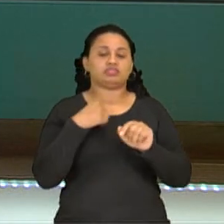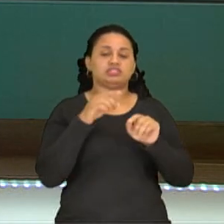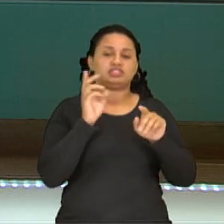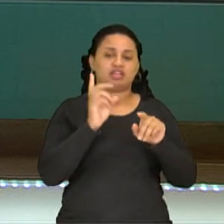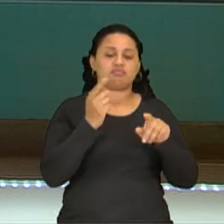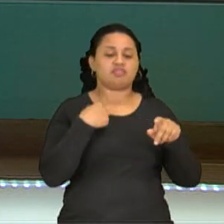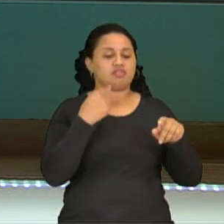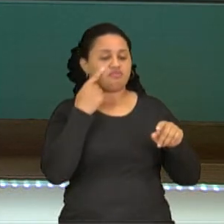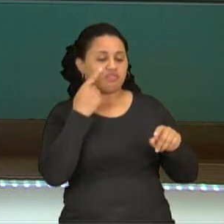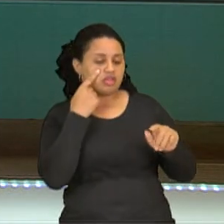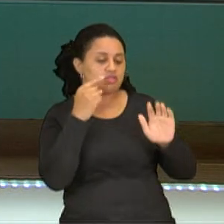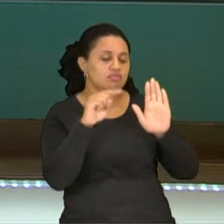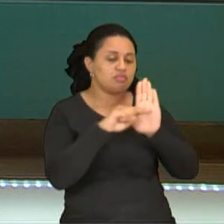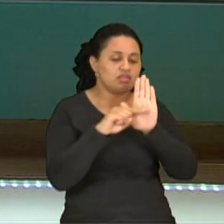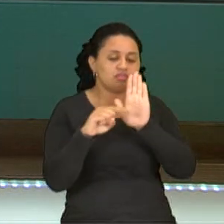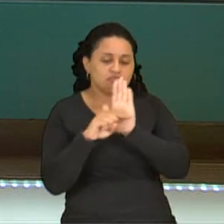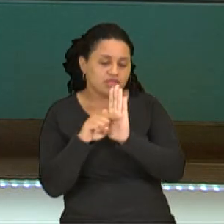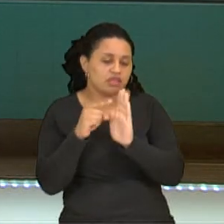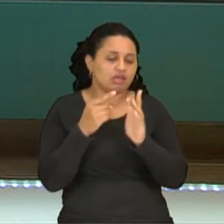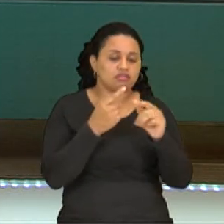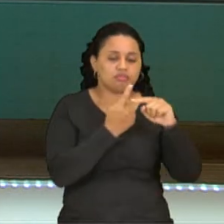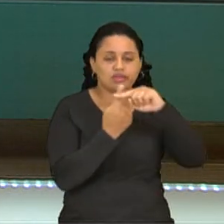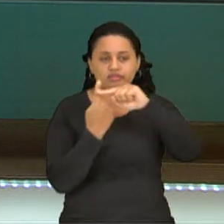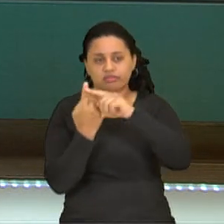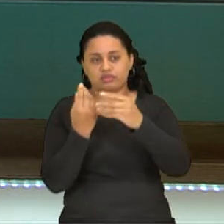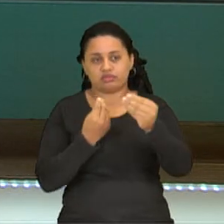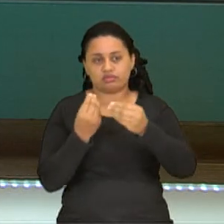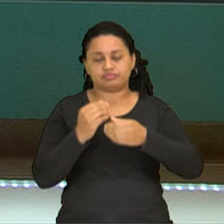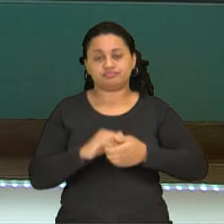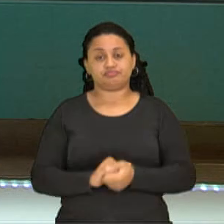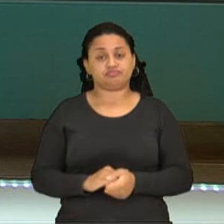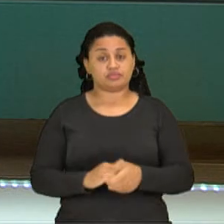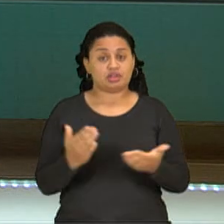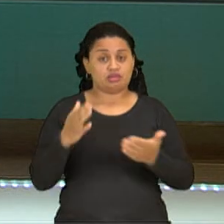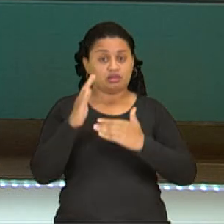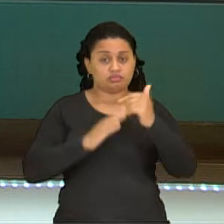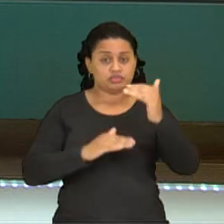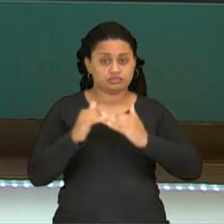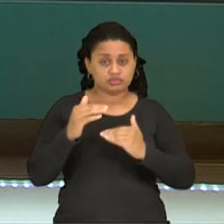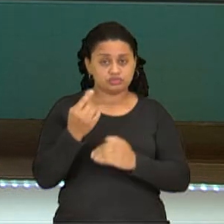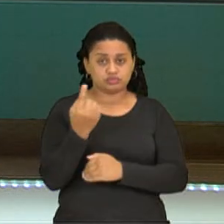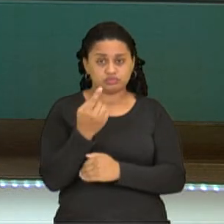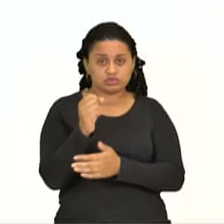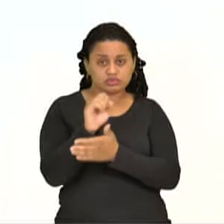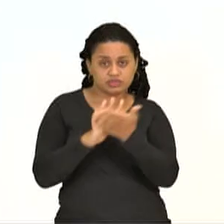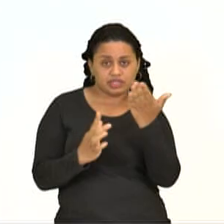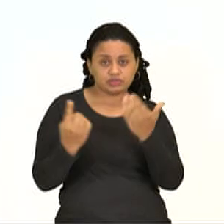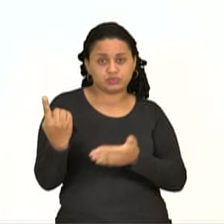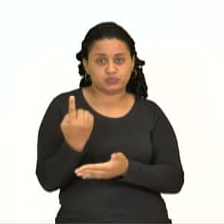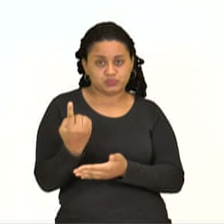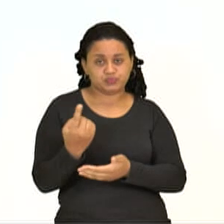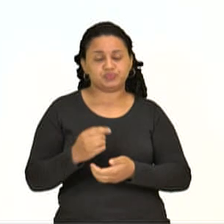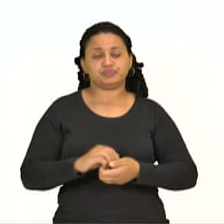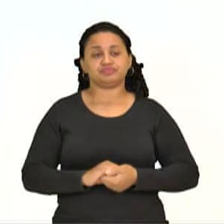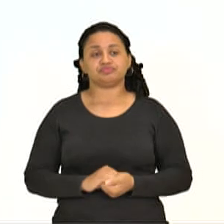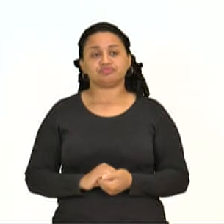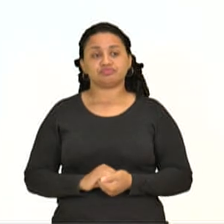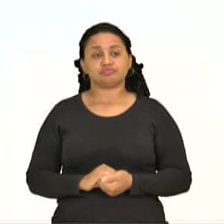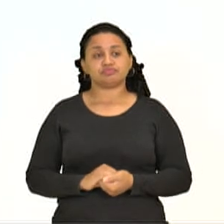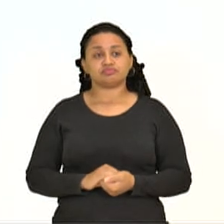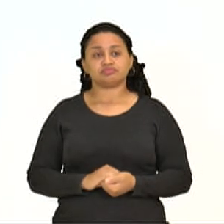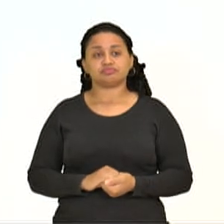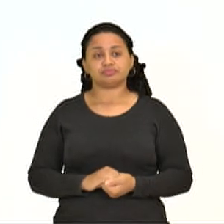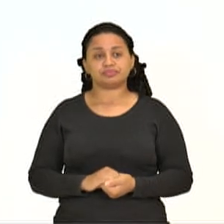sinal também, ok? Vamos para o nosso praticando? Praticando um. O